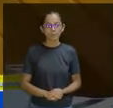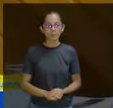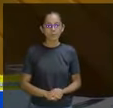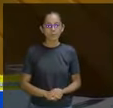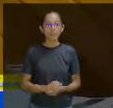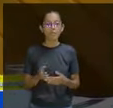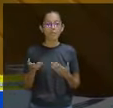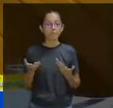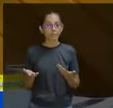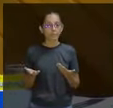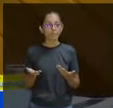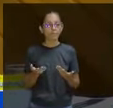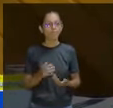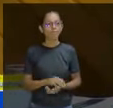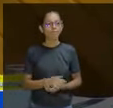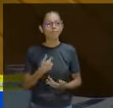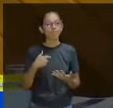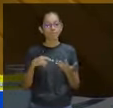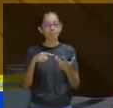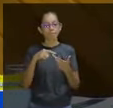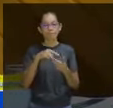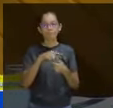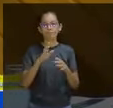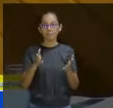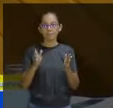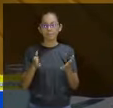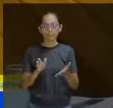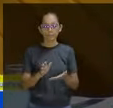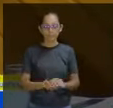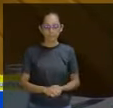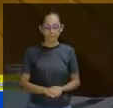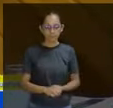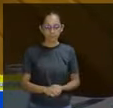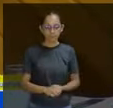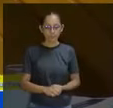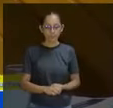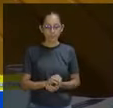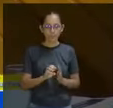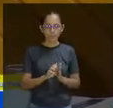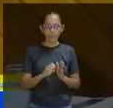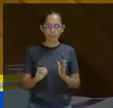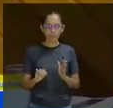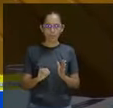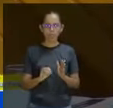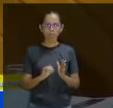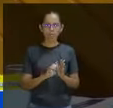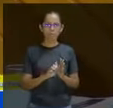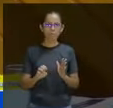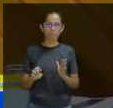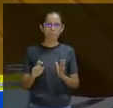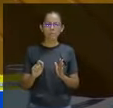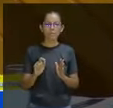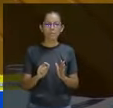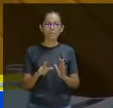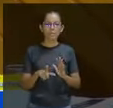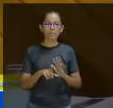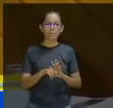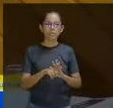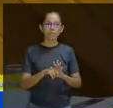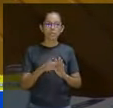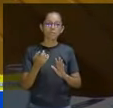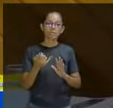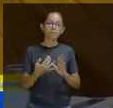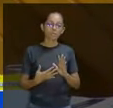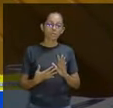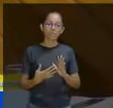Então, são esses meus ponderamentos. E, com relação à publicação do edital, o nosso regimento interno ele prevê